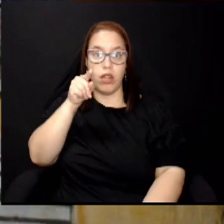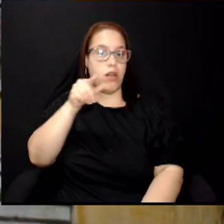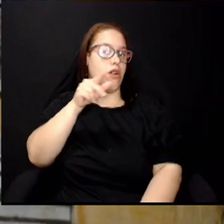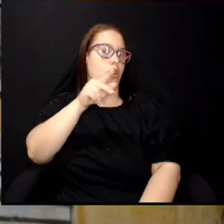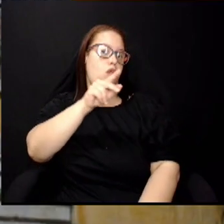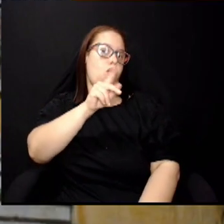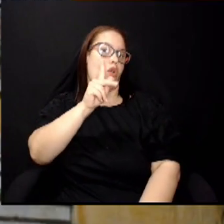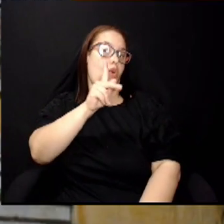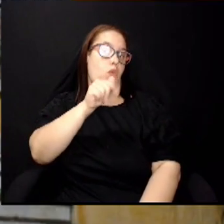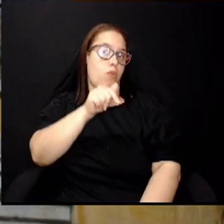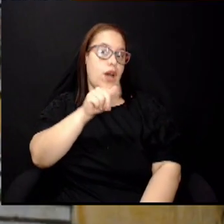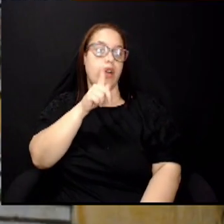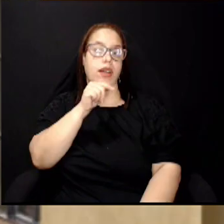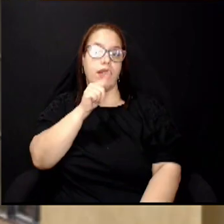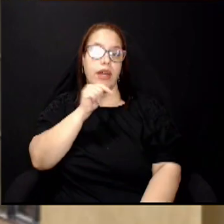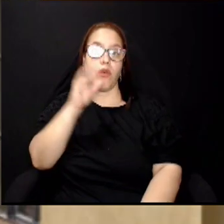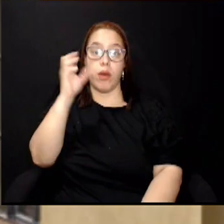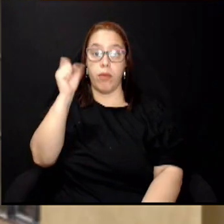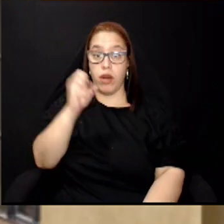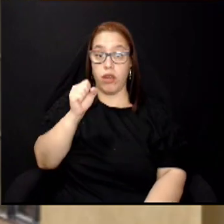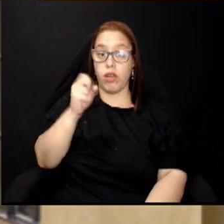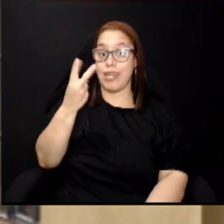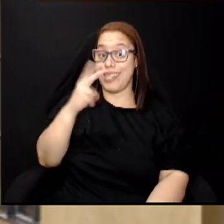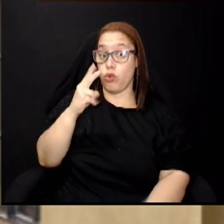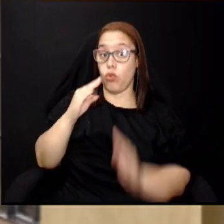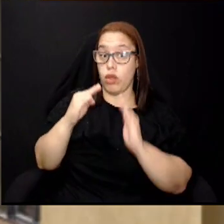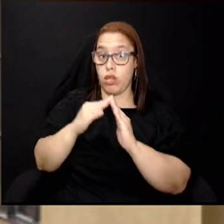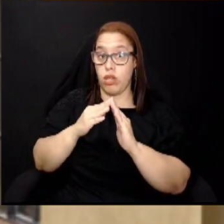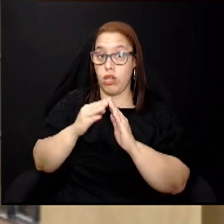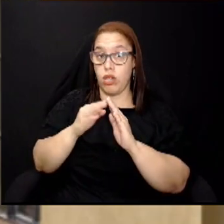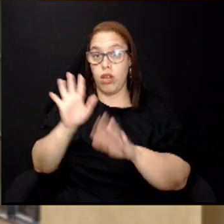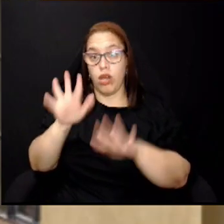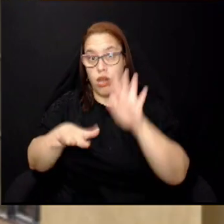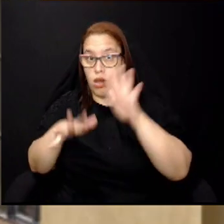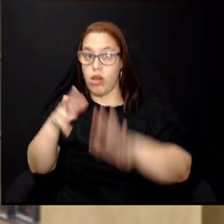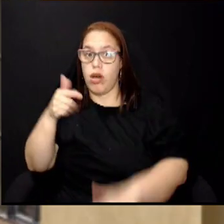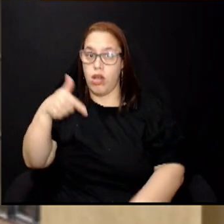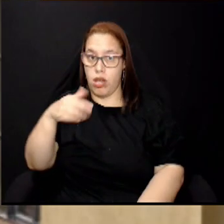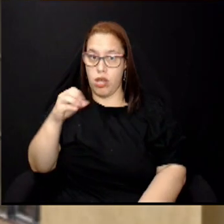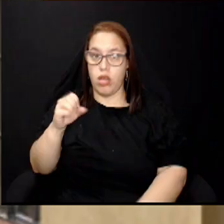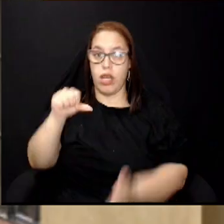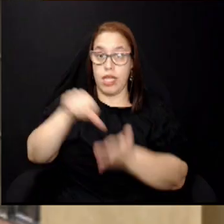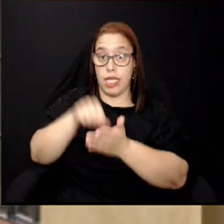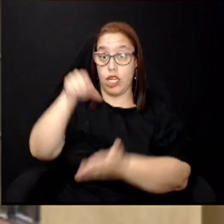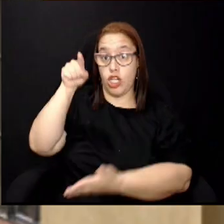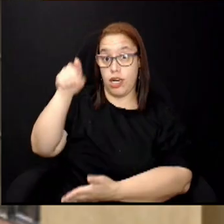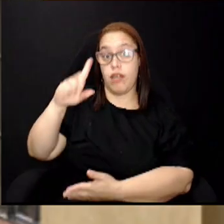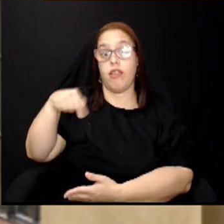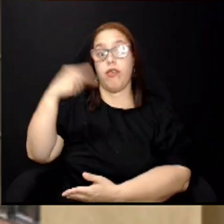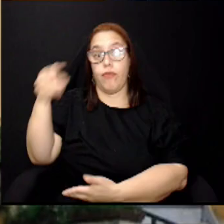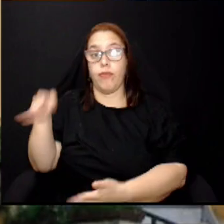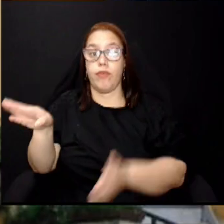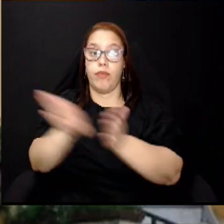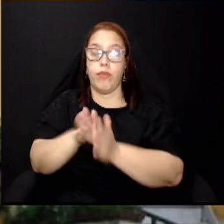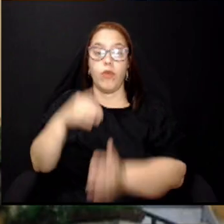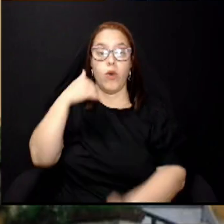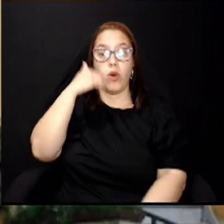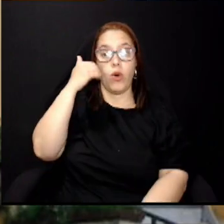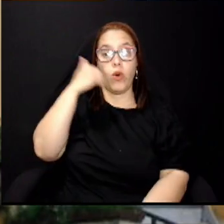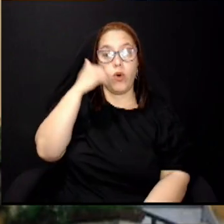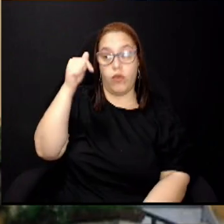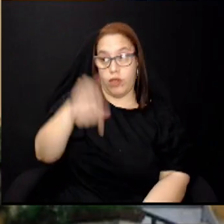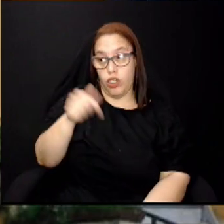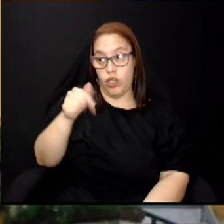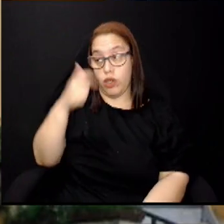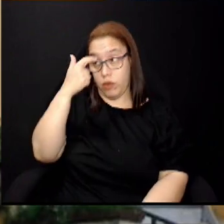casa do Instituto de Zootecnia. Até os anos 70, a sede era lá. Depois que ela veio para Nova Odessa. Né? E